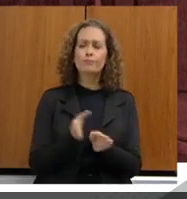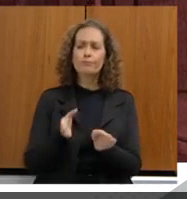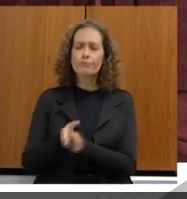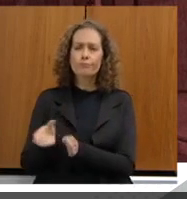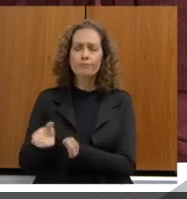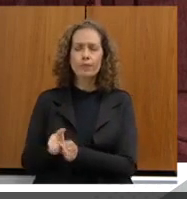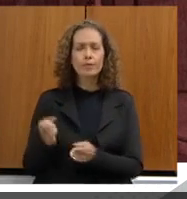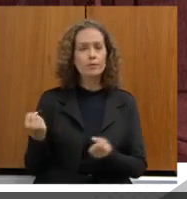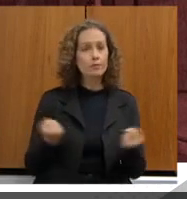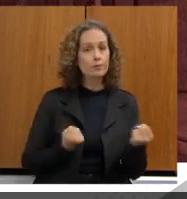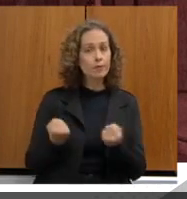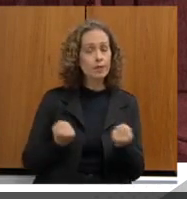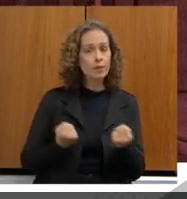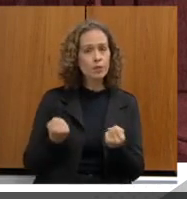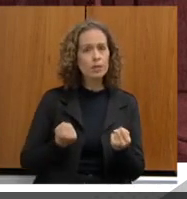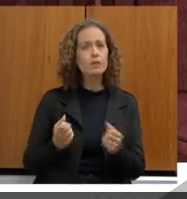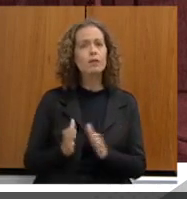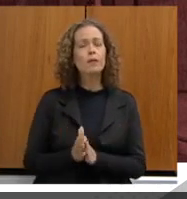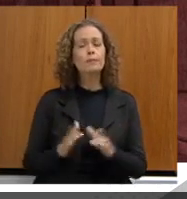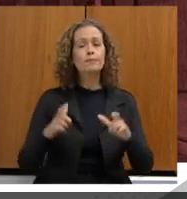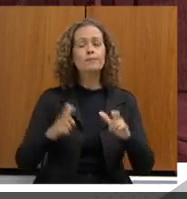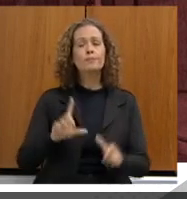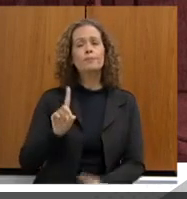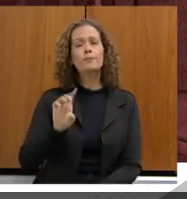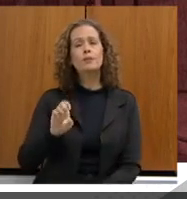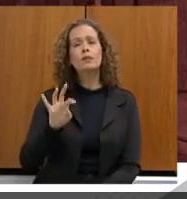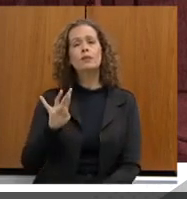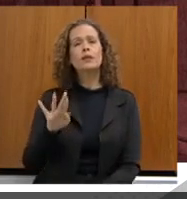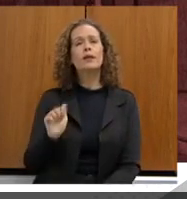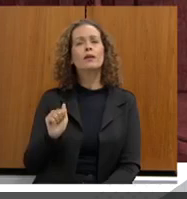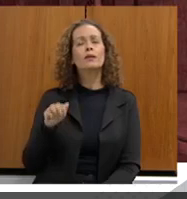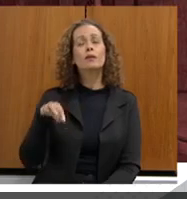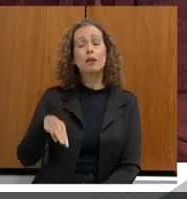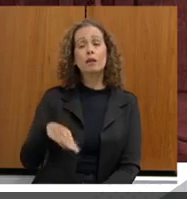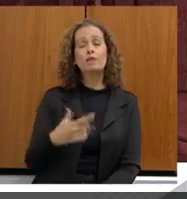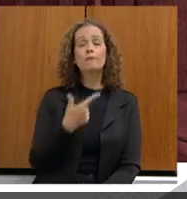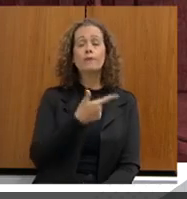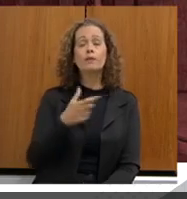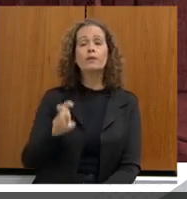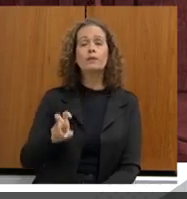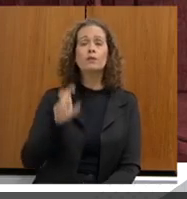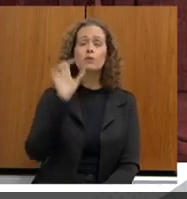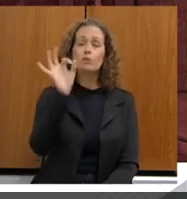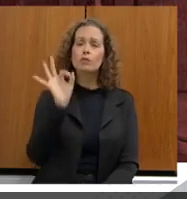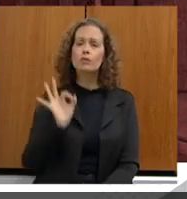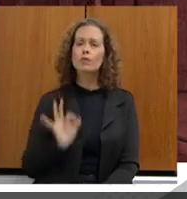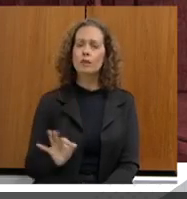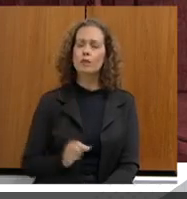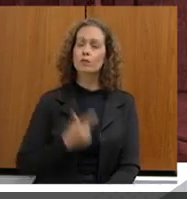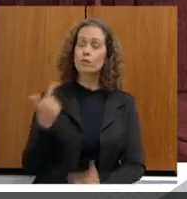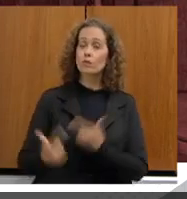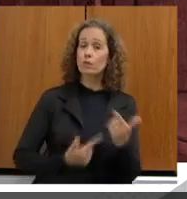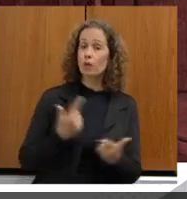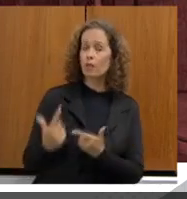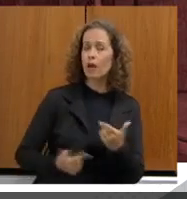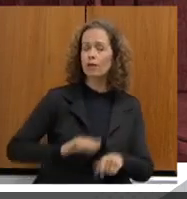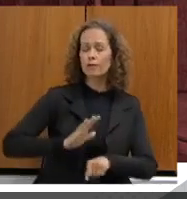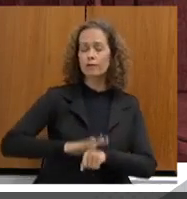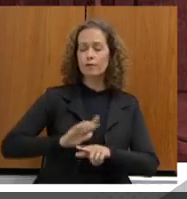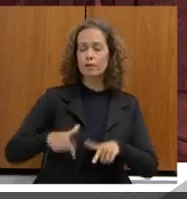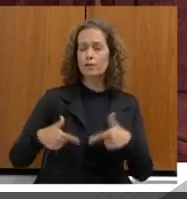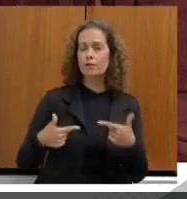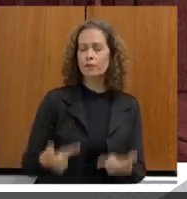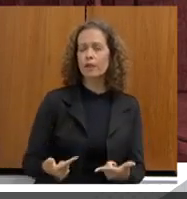sede e do Detran e isso em 25 porcento os serviços foram realizados exclusivamente